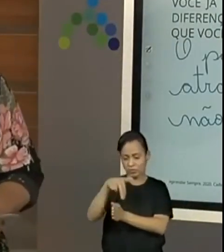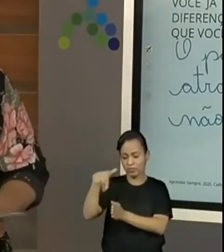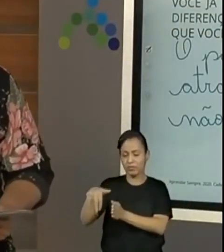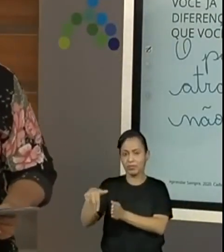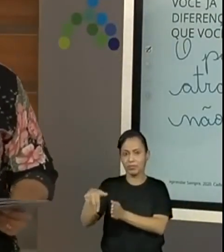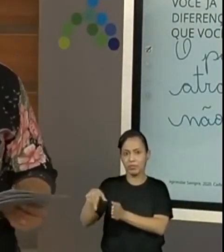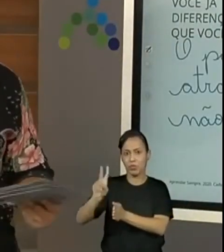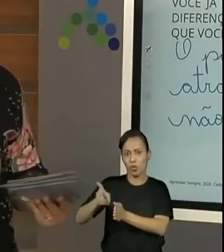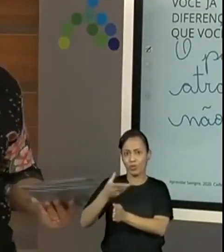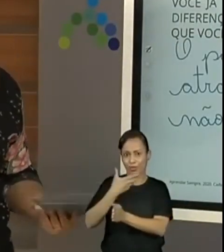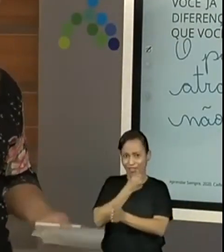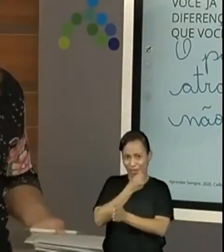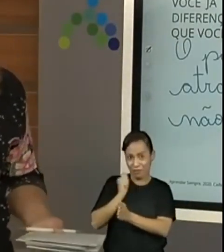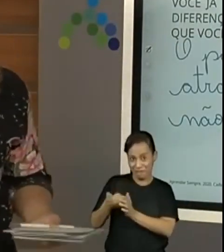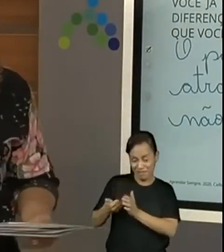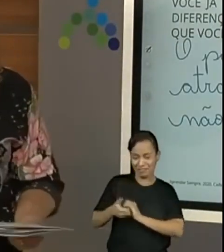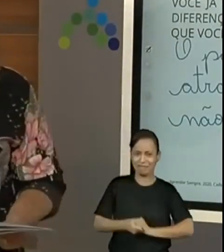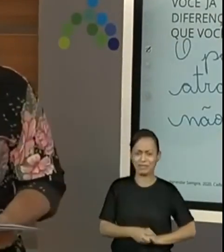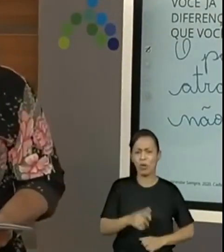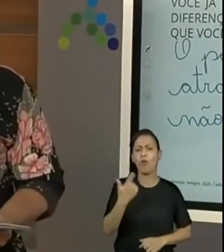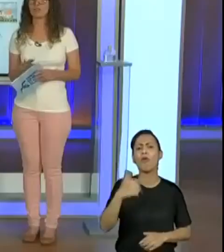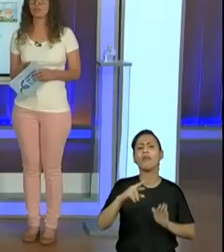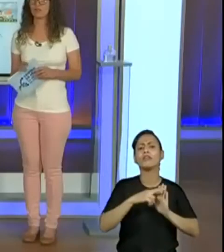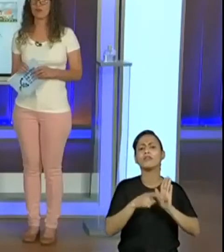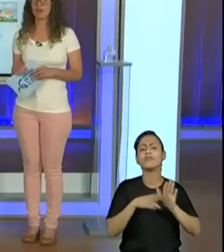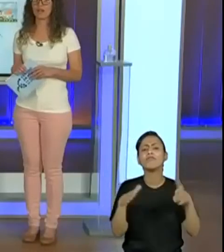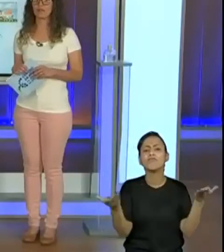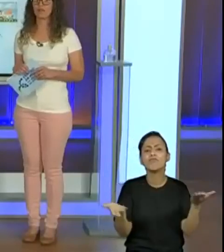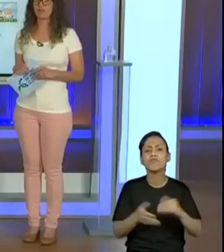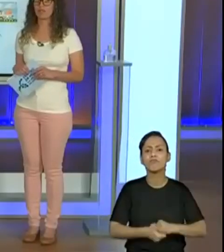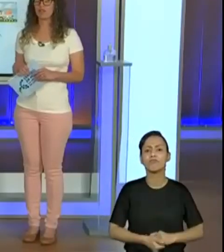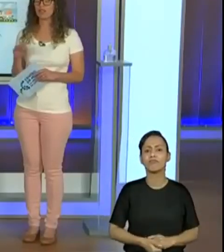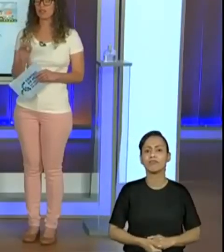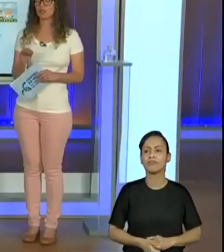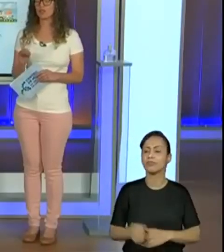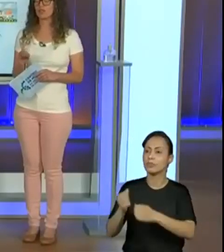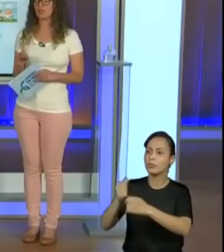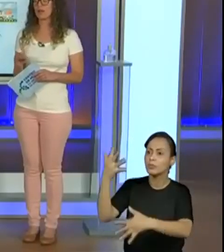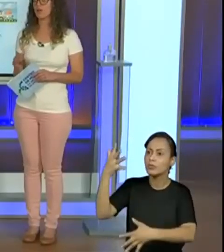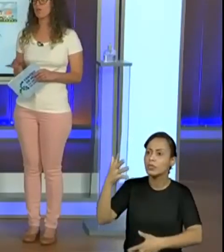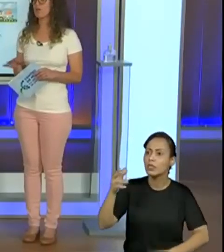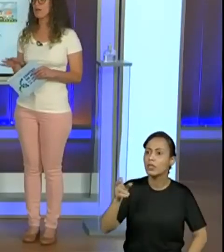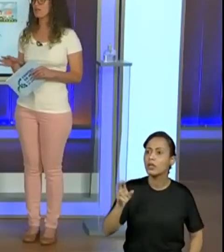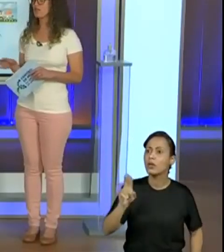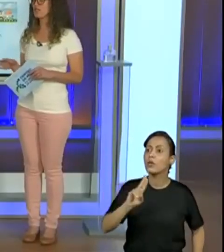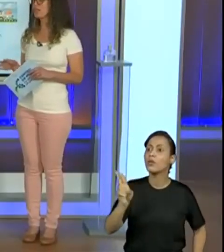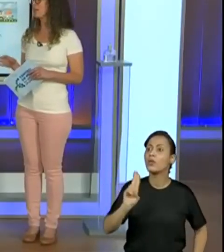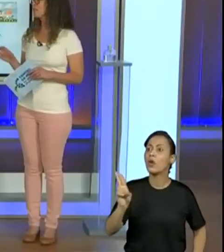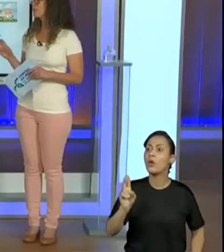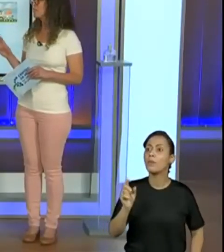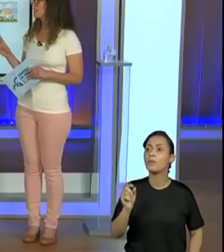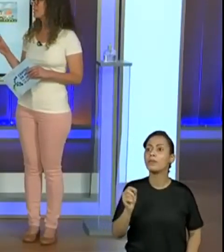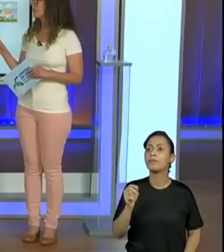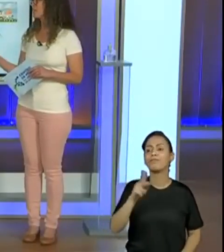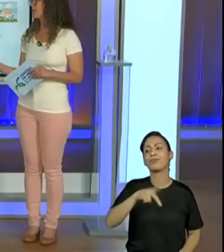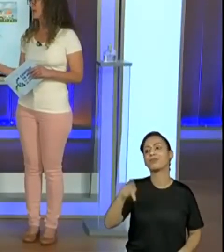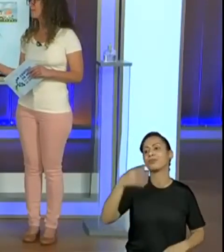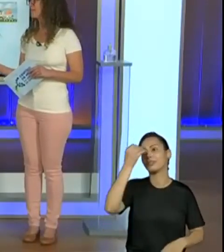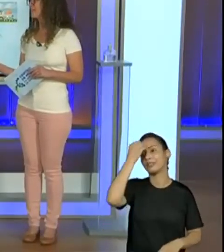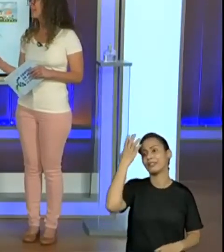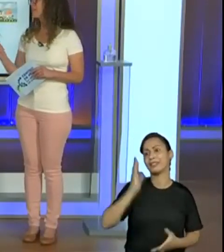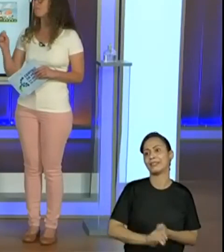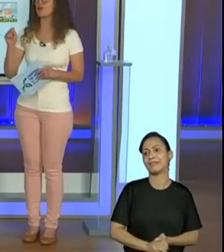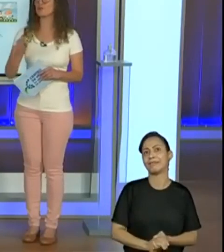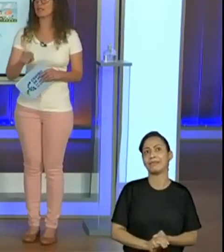outra? Apareceu mais alguma, professora? Teve a colaboração de uma colega professora nossa, que eu não consegui pegar o nome, mas disse que não, você, se você